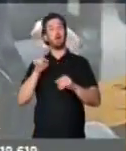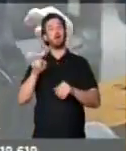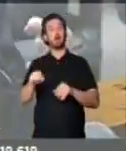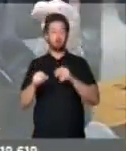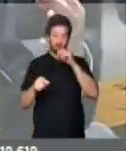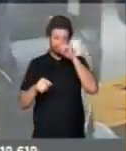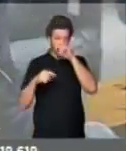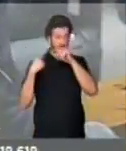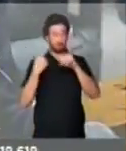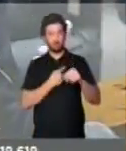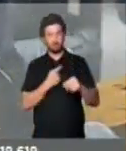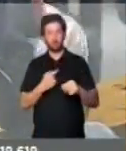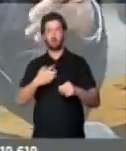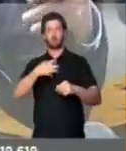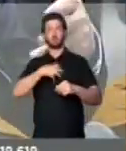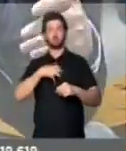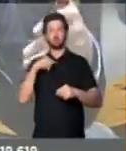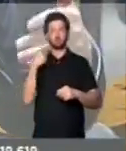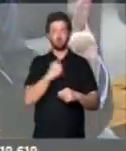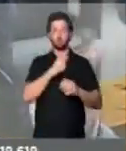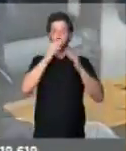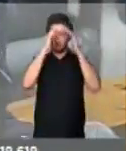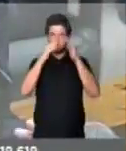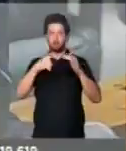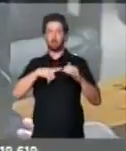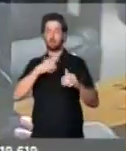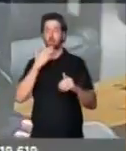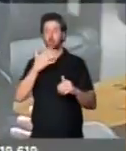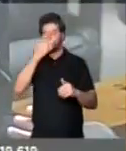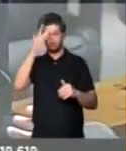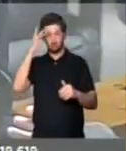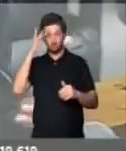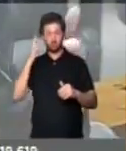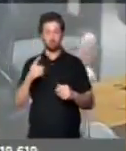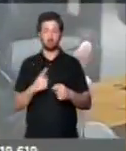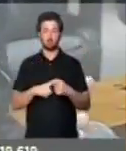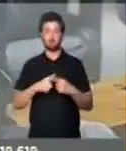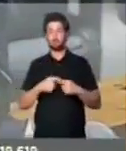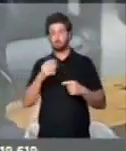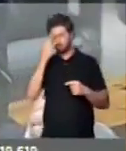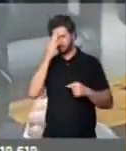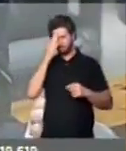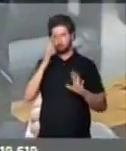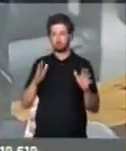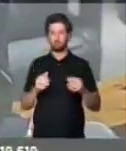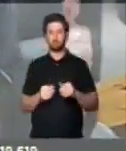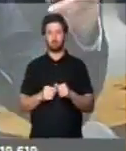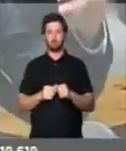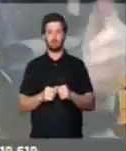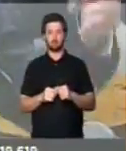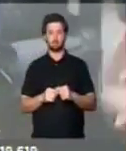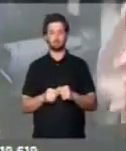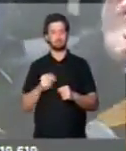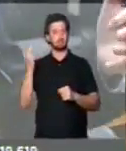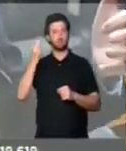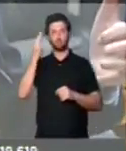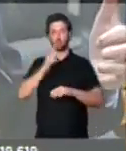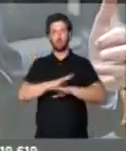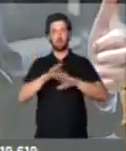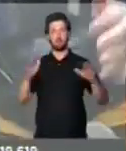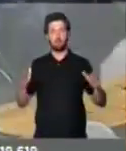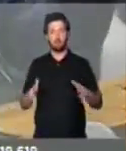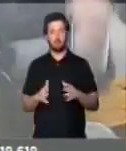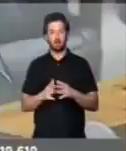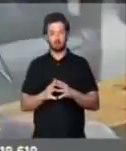com todo o nosso jeito de ser, com todo o respeito que nós temos às pessoas, porque sabemos como conduzir isso, não dá mais, Tarcísio